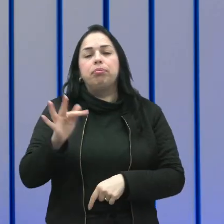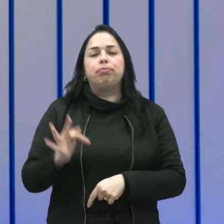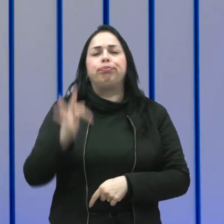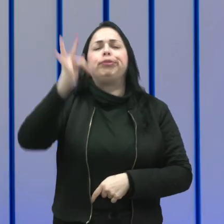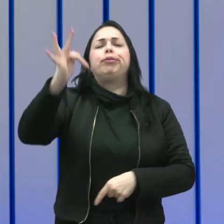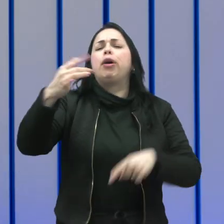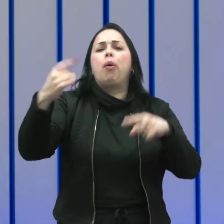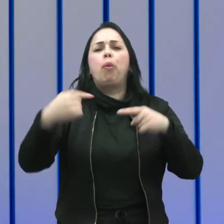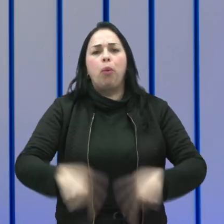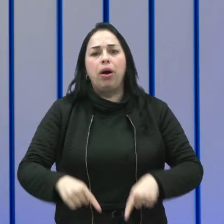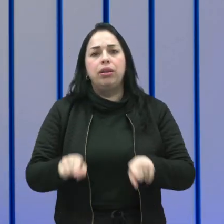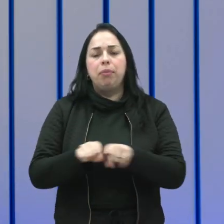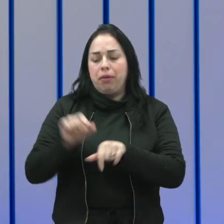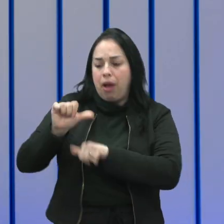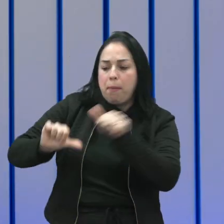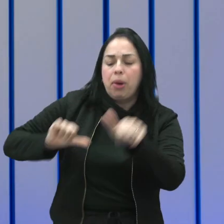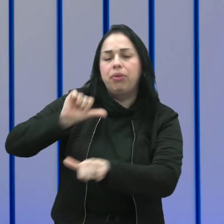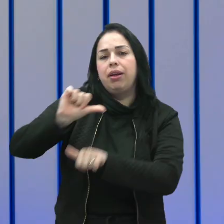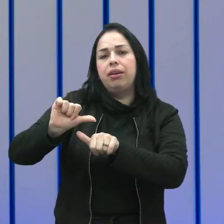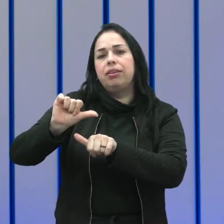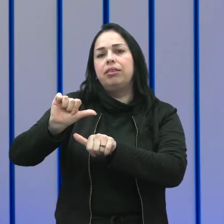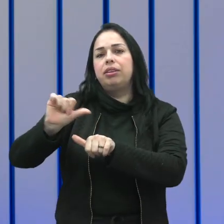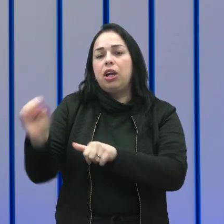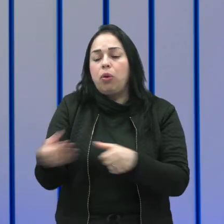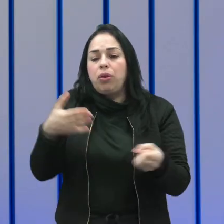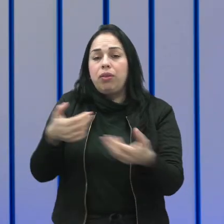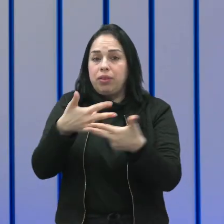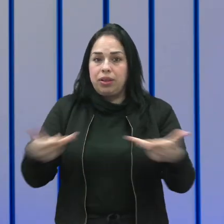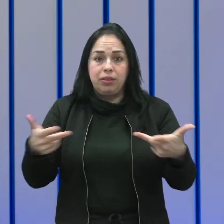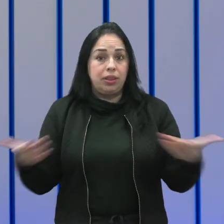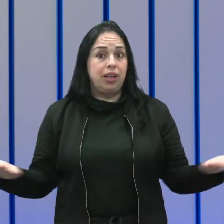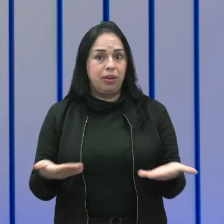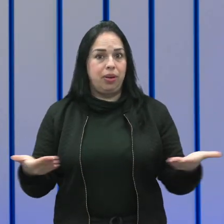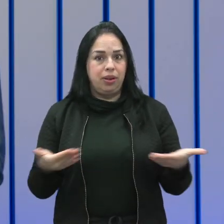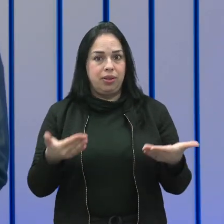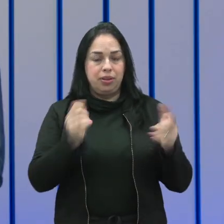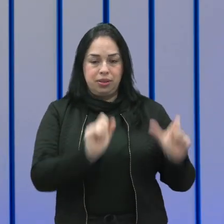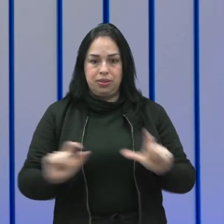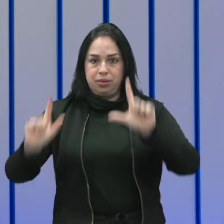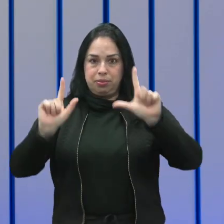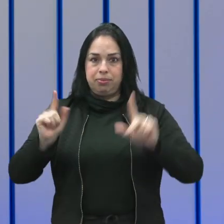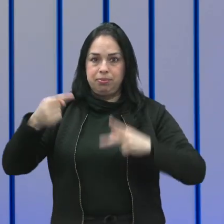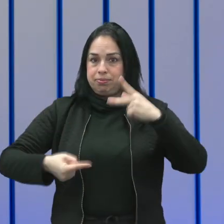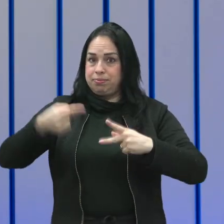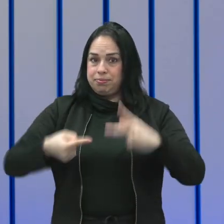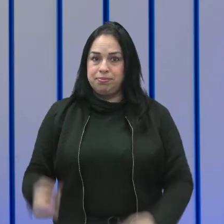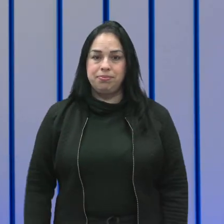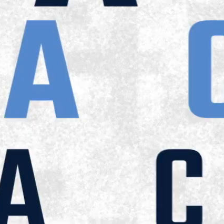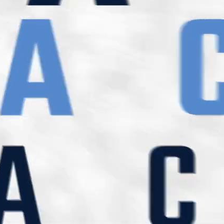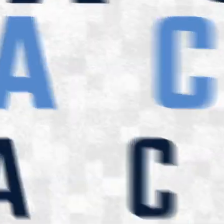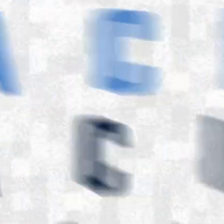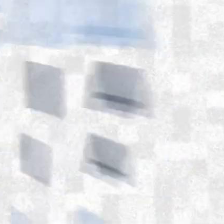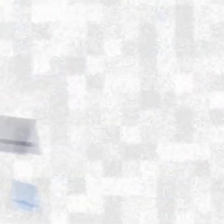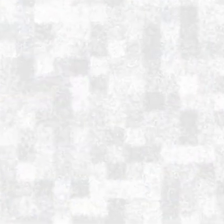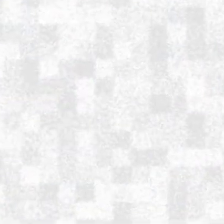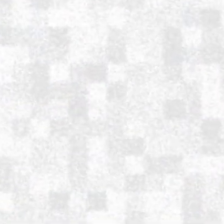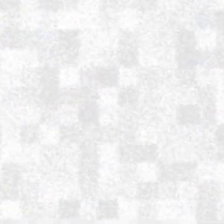o futuro. O que pode mudar e quais são as tendências desse setor? Tudo isso a partir de agora no Sobre Política.